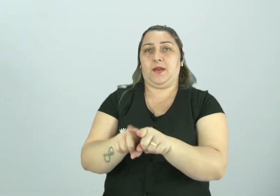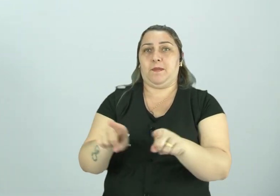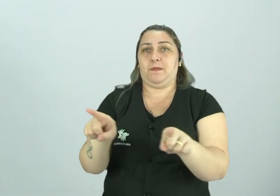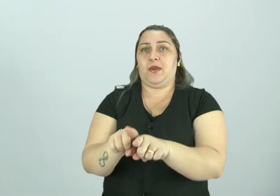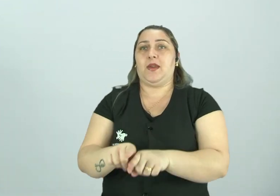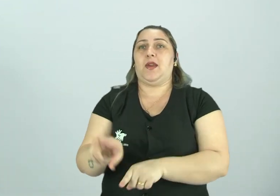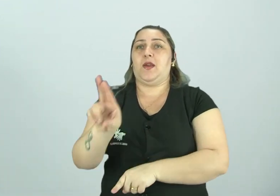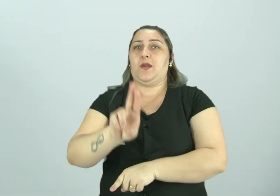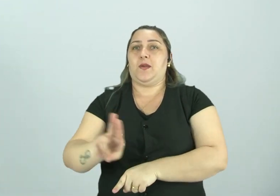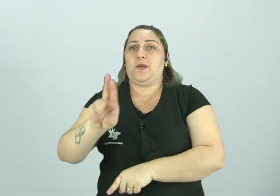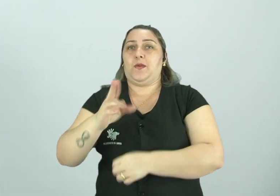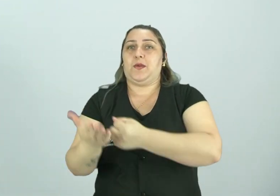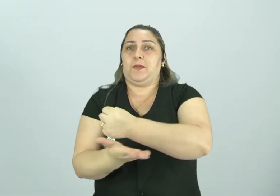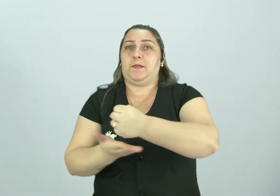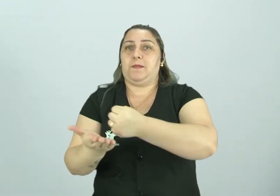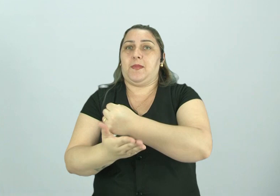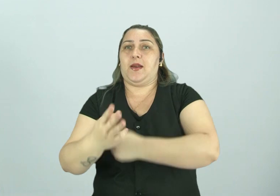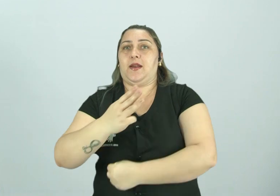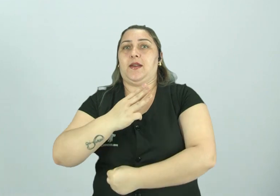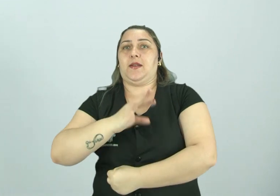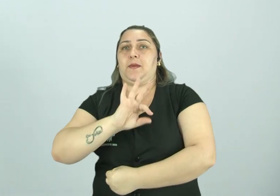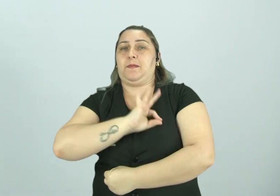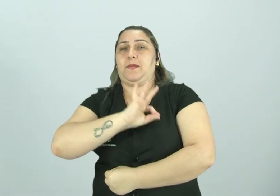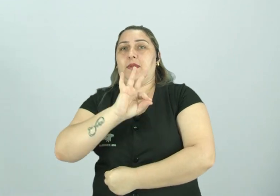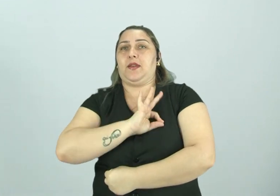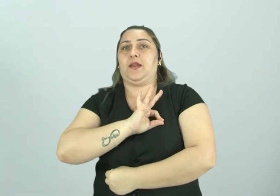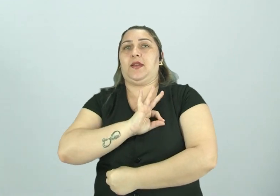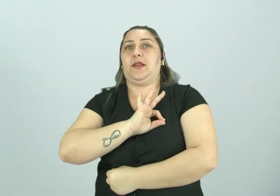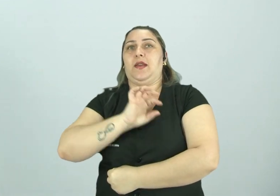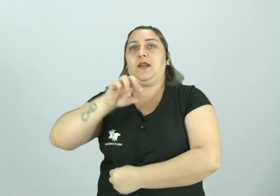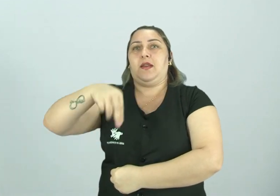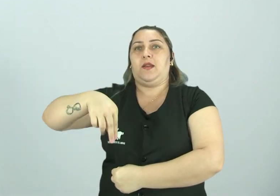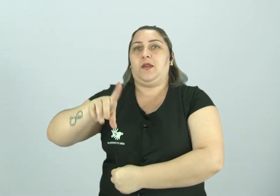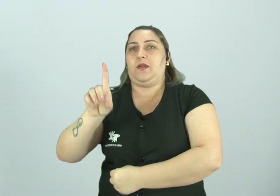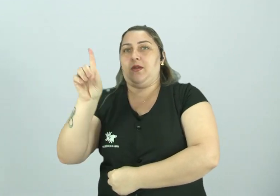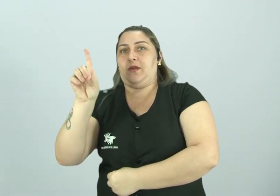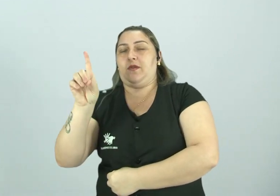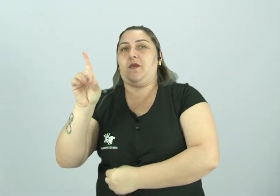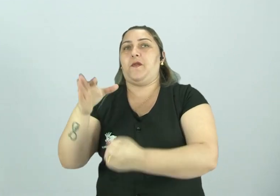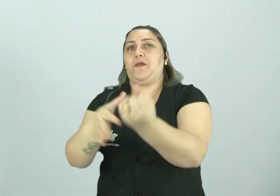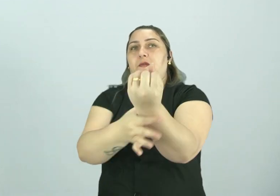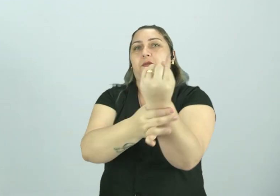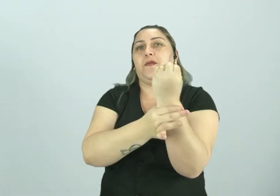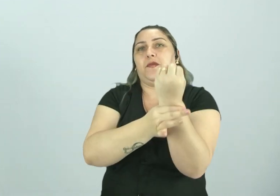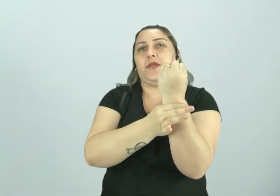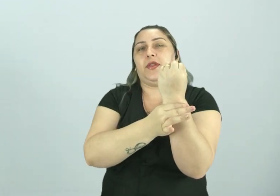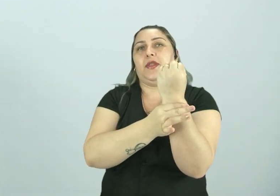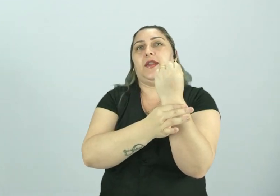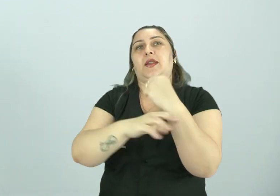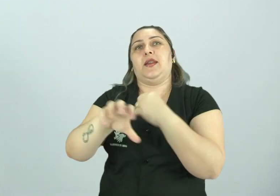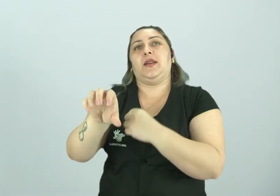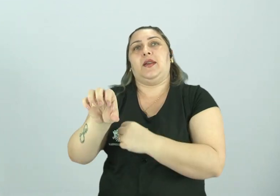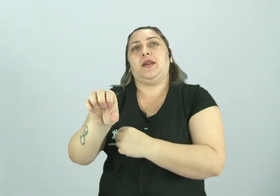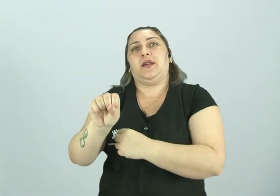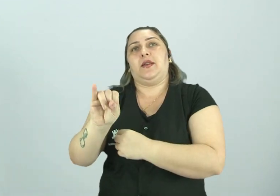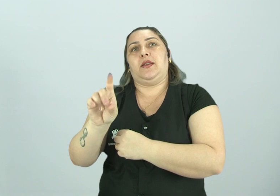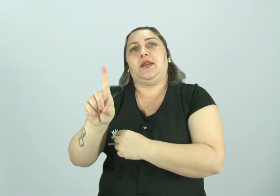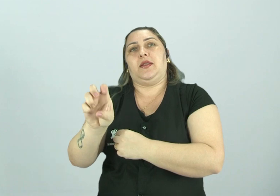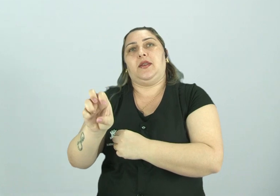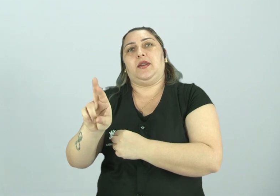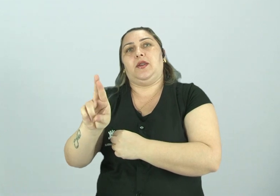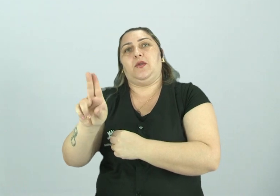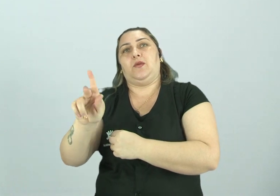bases militares no Nordeste. Uma outra situação foi financiar a siderúrgica de Volta Redonda